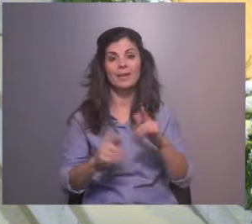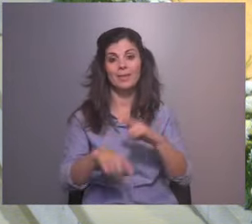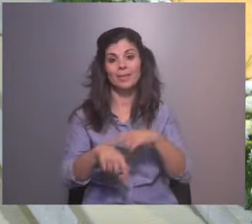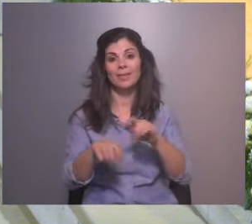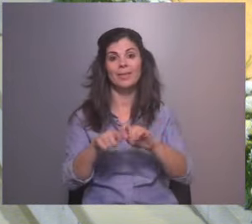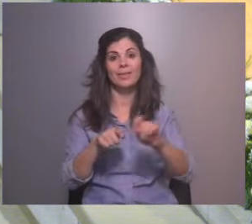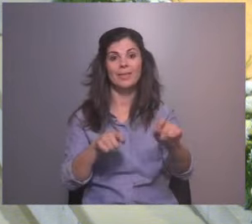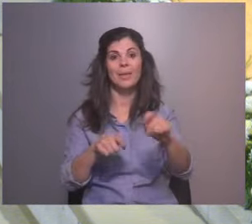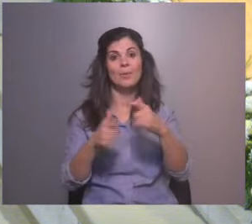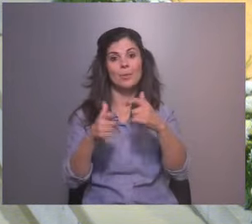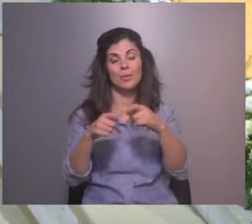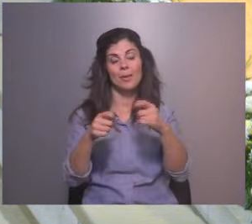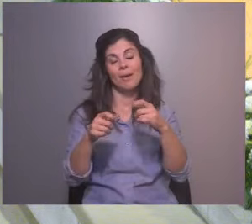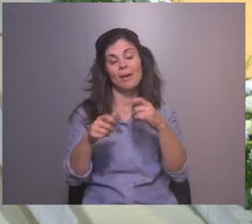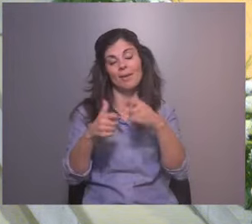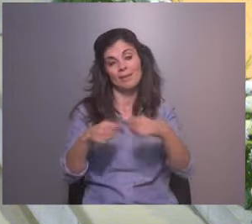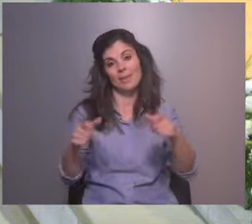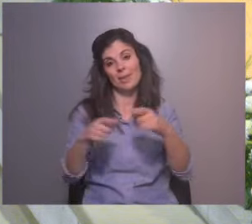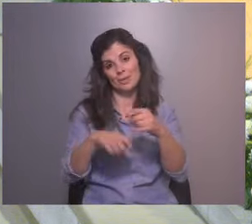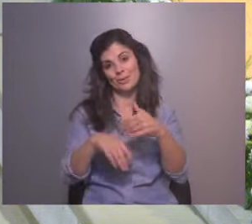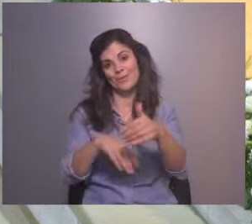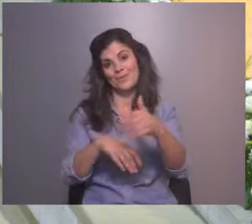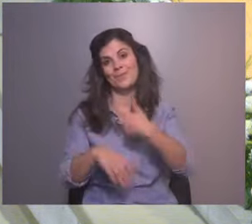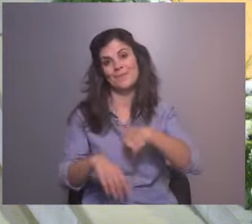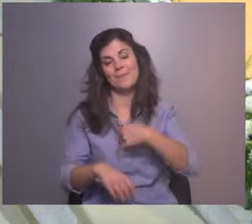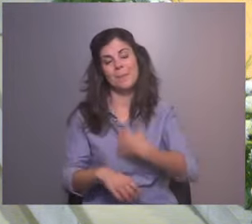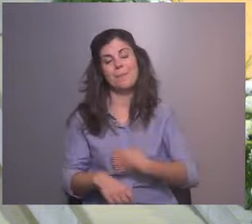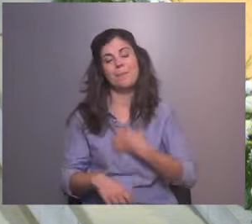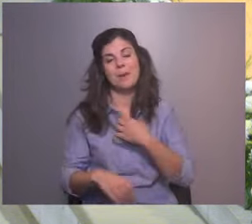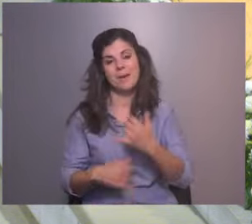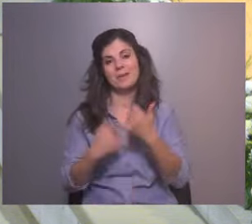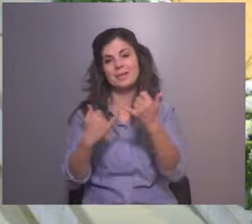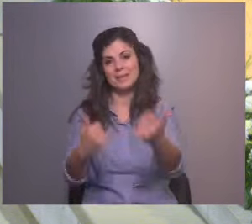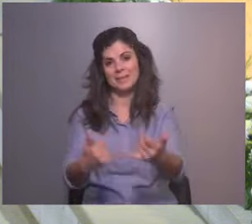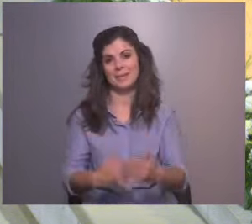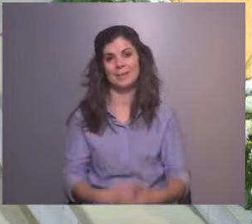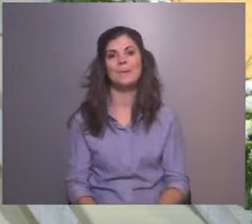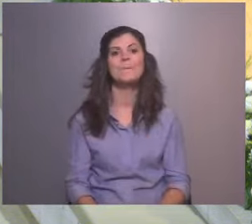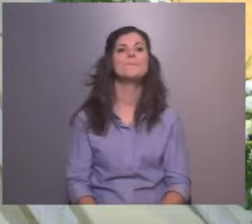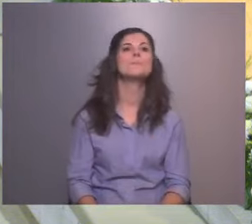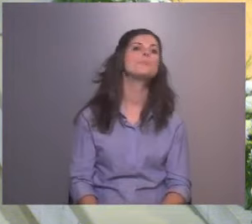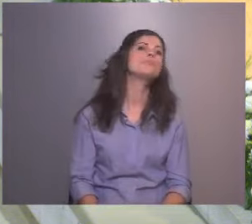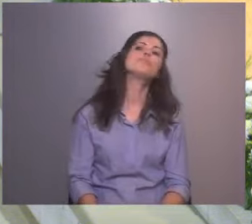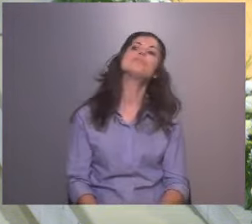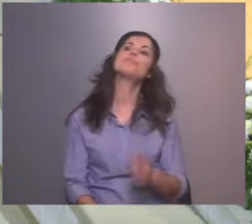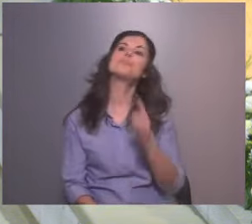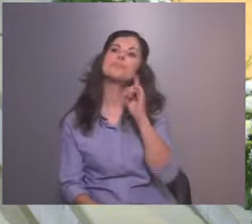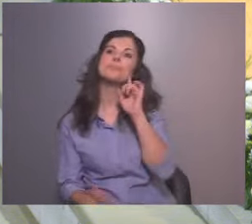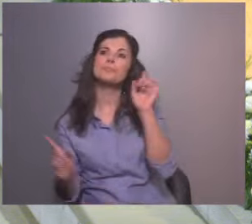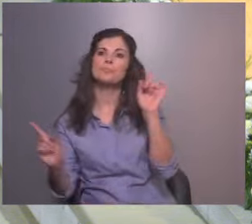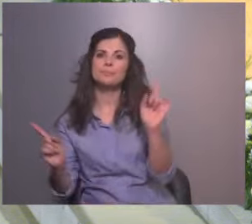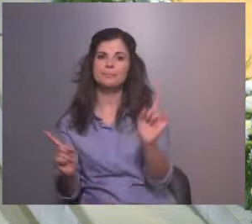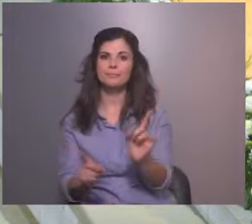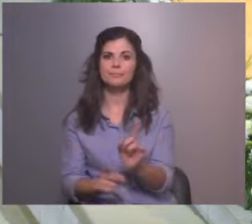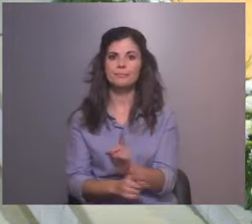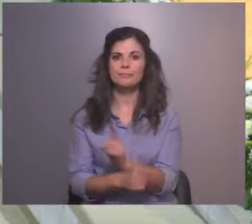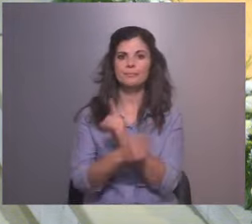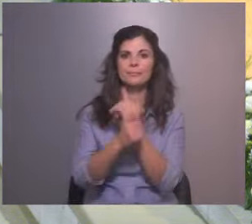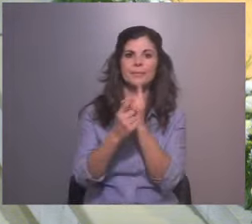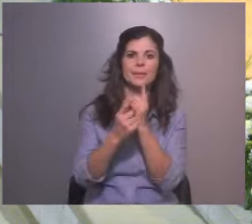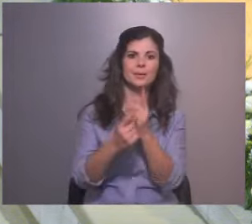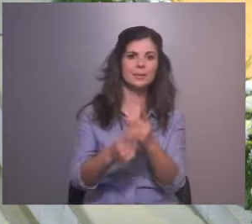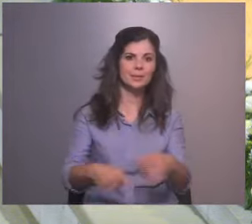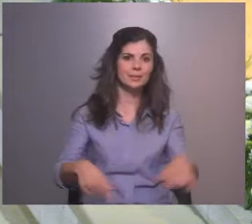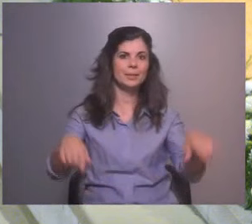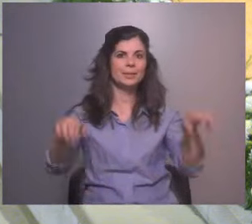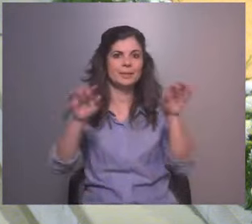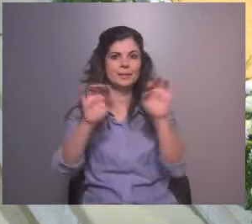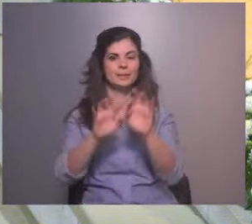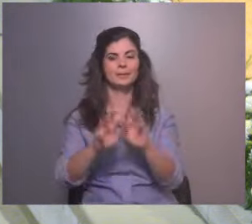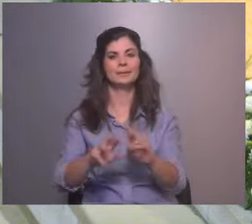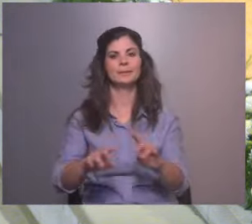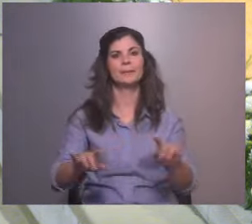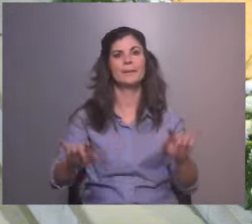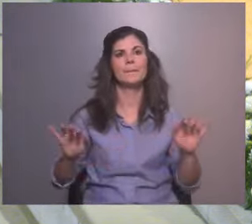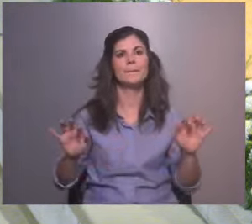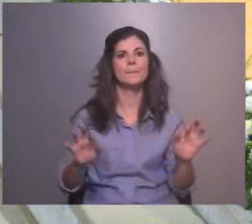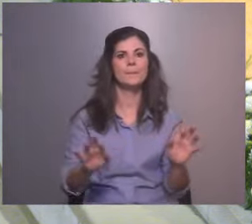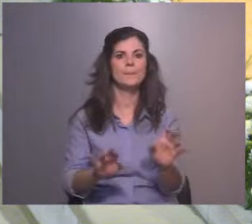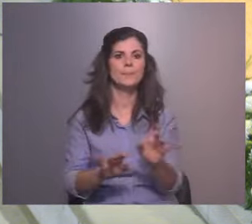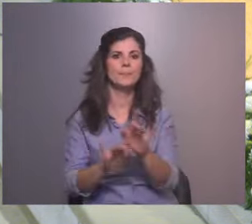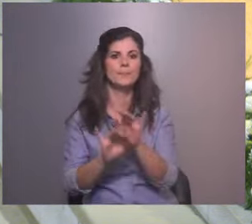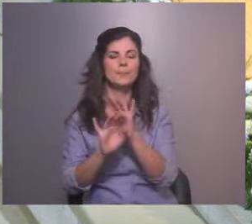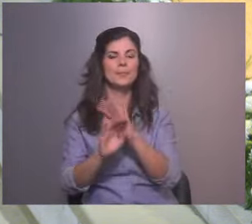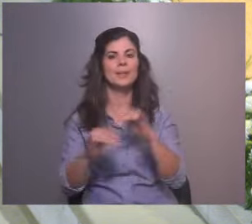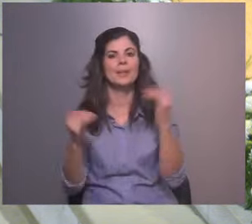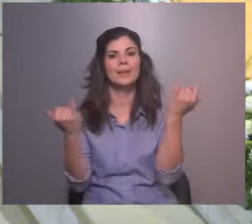viver, iremos tomar essa palavra antiga, Aleluia, que quer dizer louvai o Senhor.